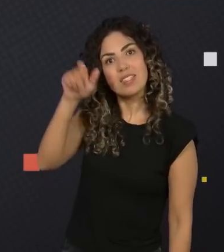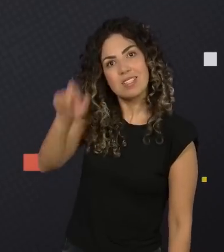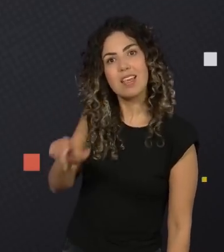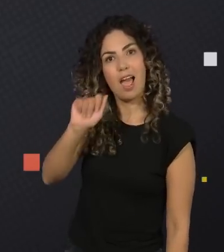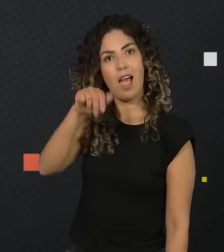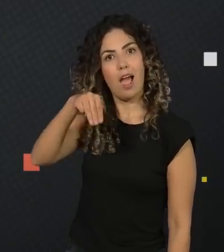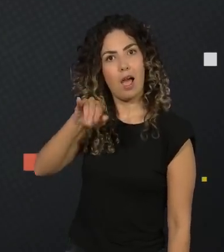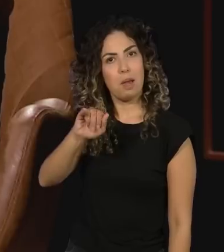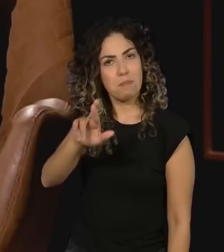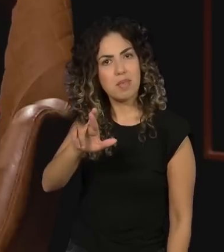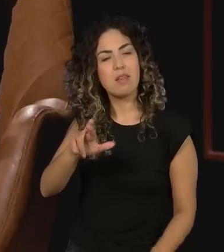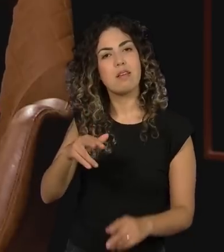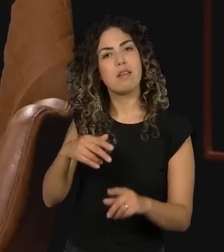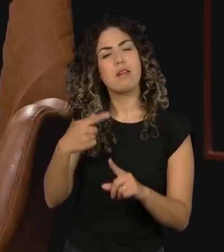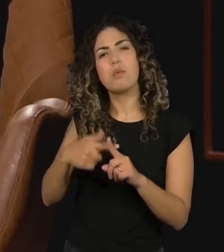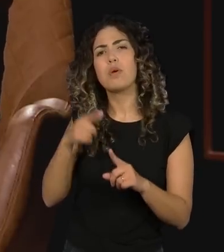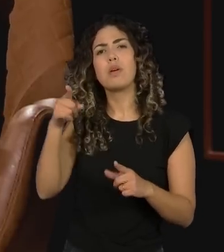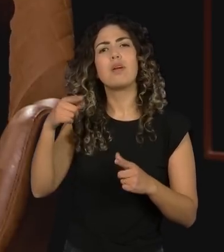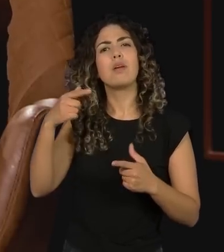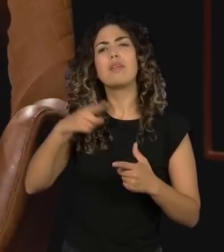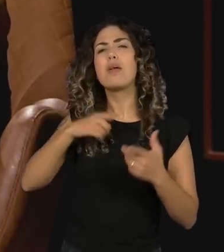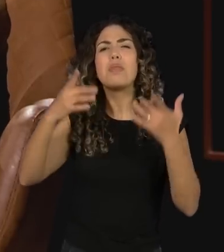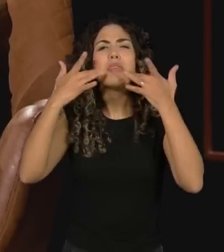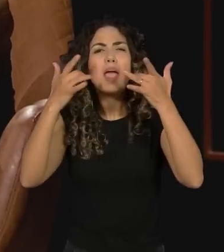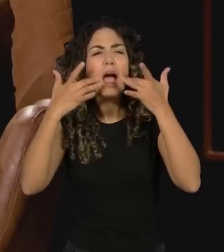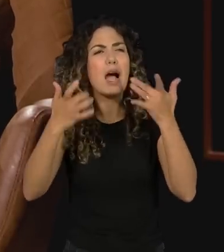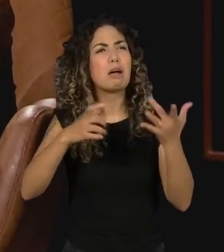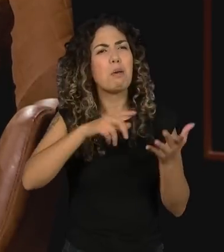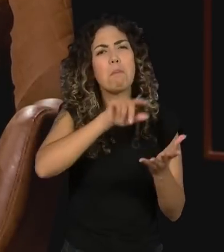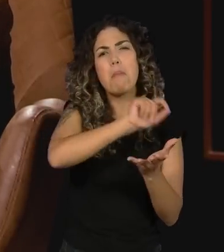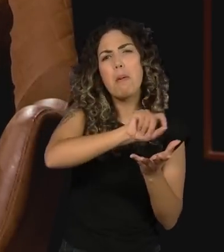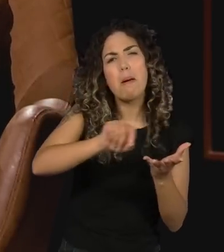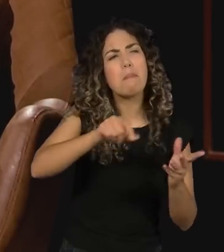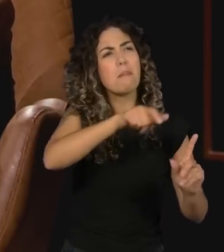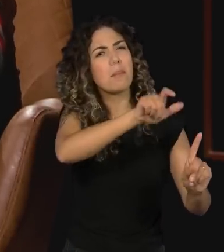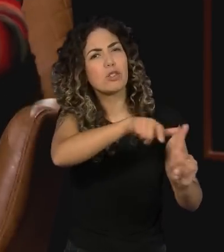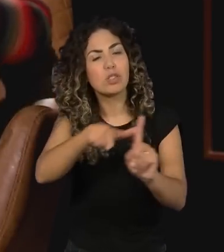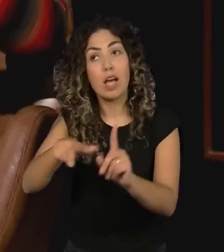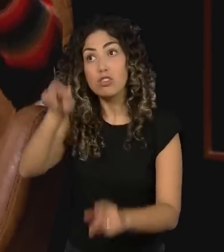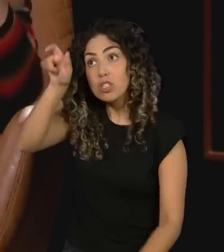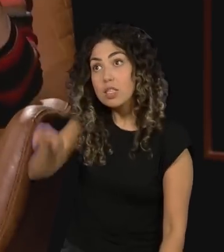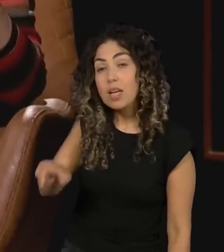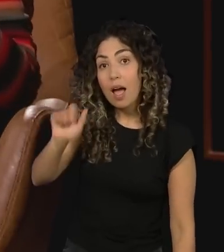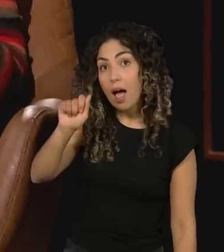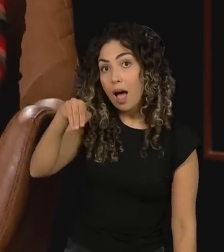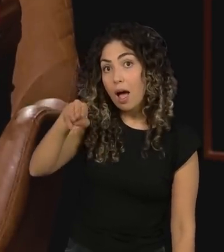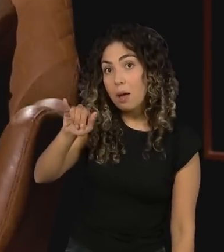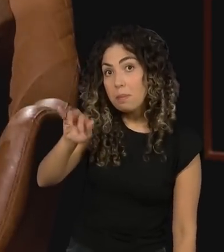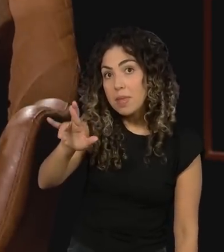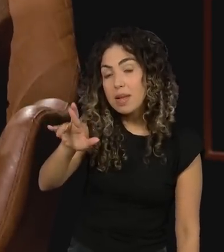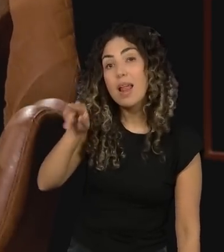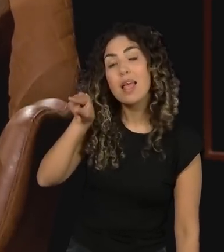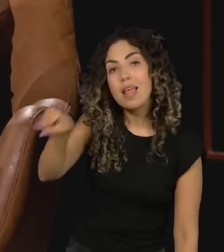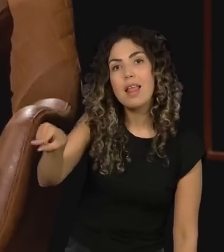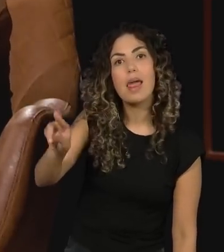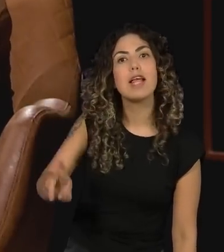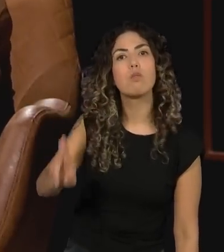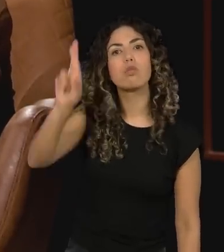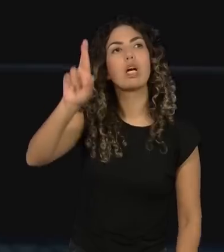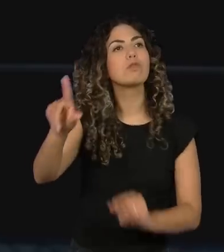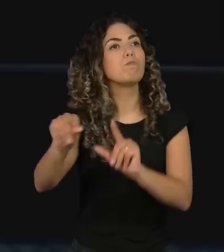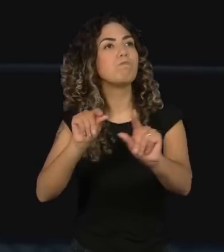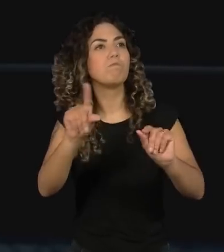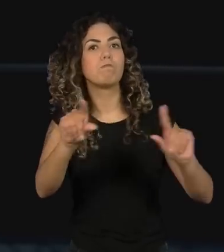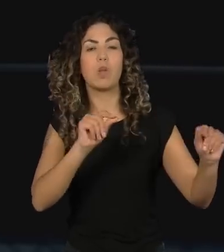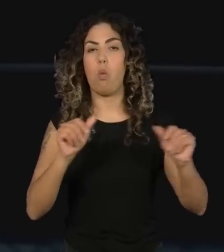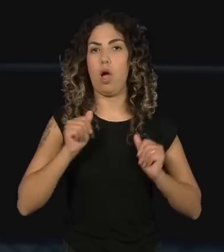Prioli com Pepe Castro Neves, Mauro Perelman, e o Amir era o responsável para fazer a seleção de atores.